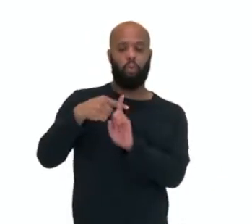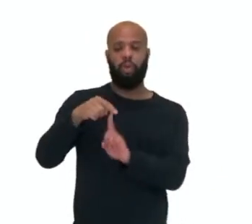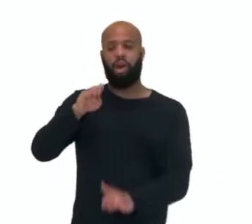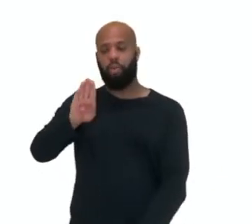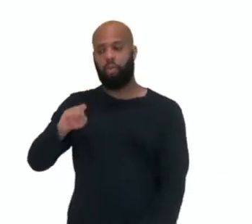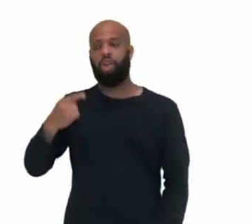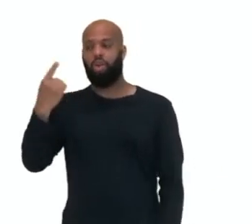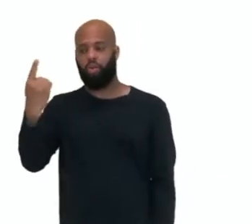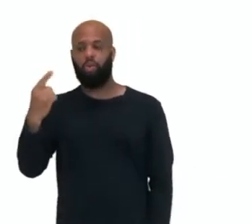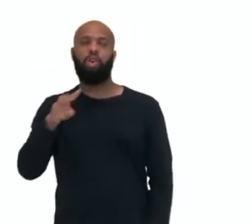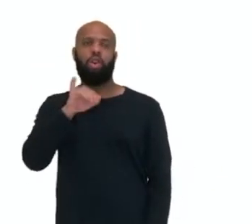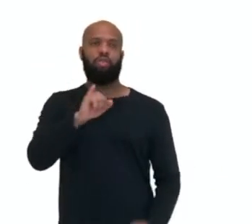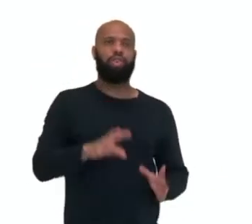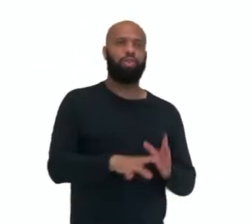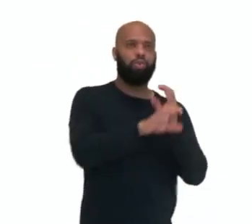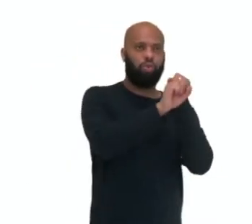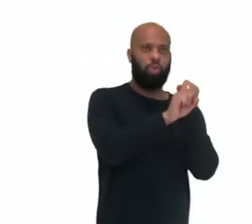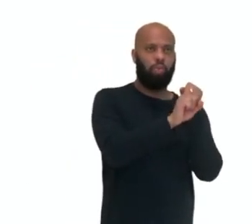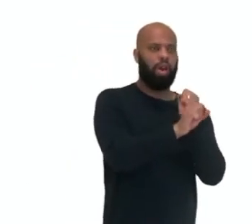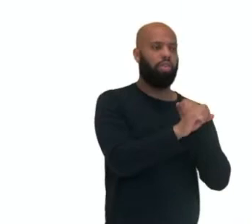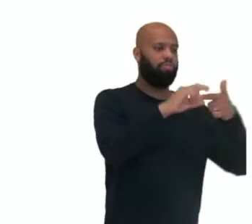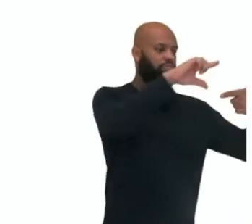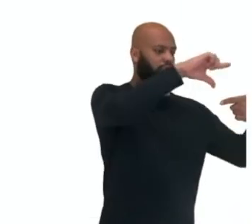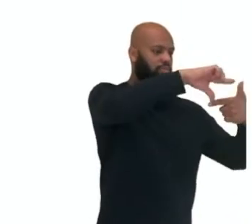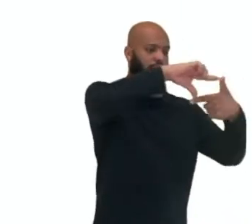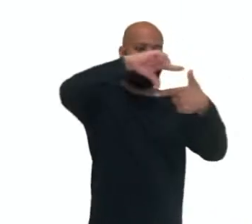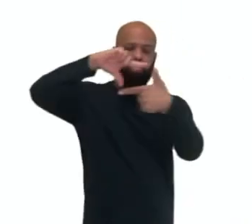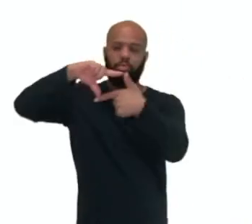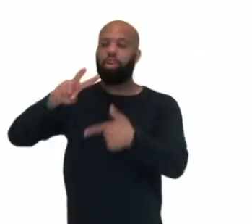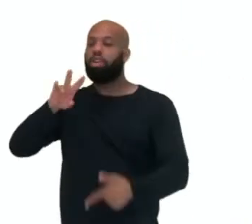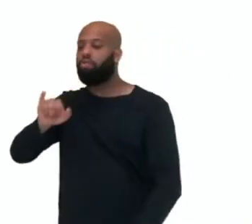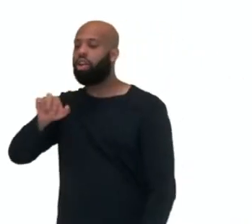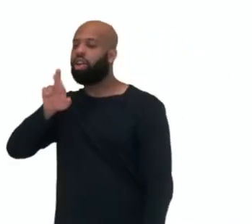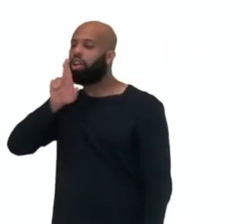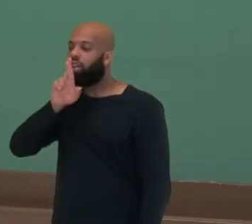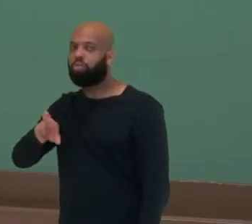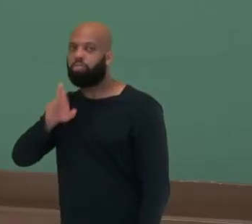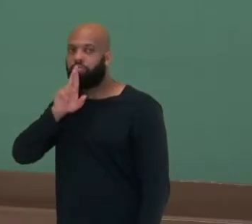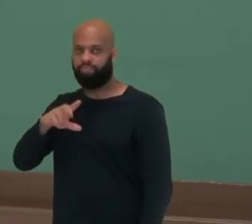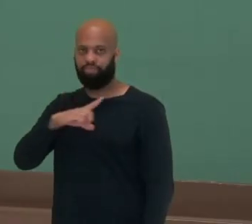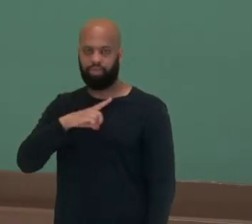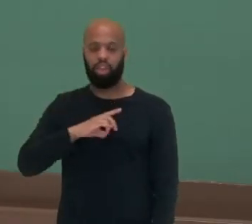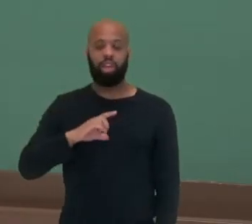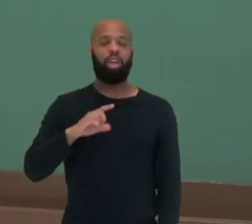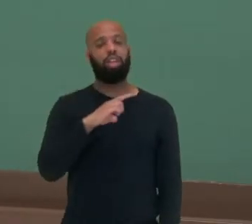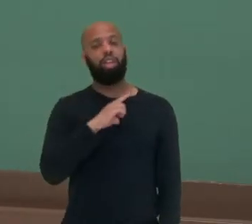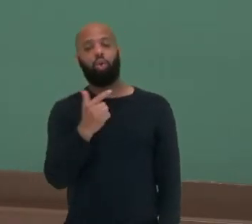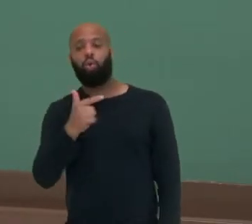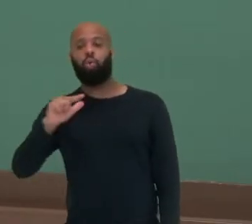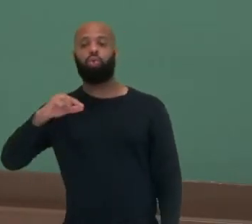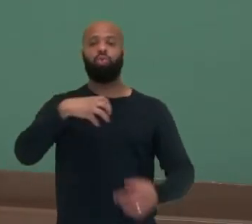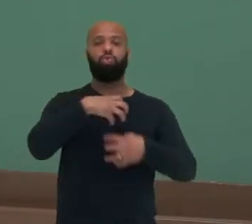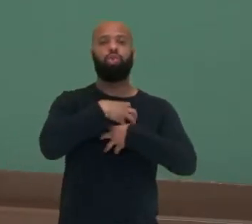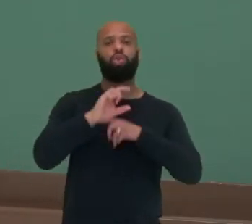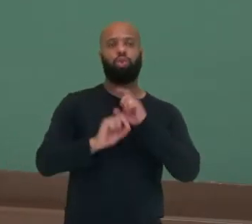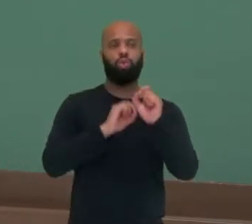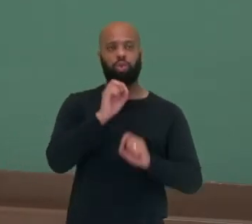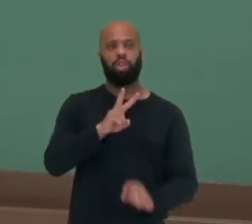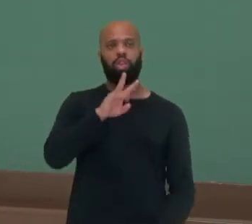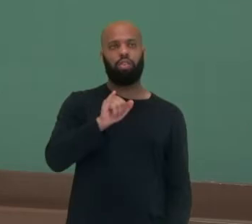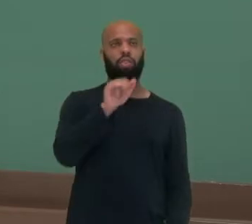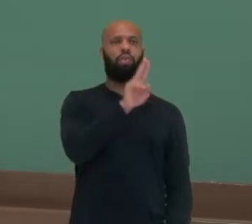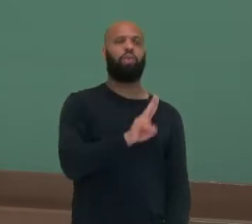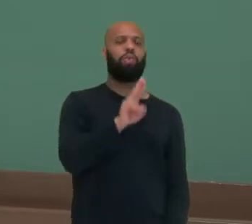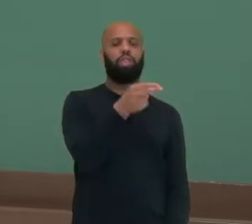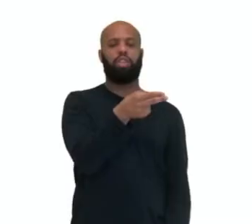ou seja, eu vou somar esta mais essa, que vai dar exatamente o resultado. Outra maneira, eu vou colocar o igual